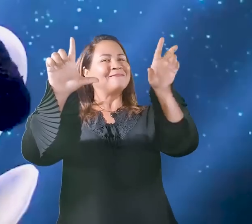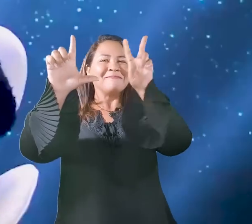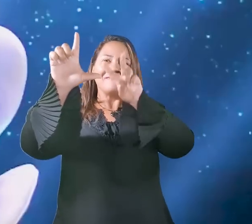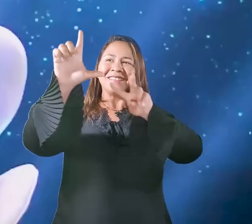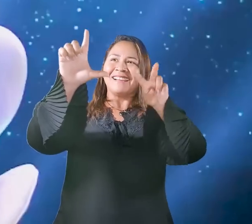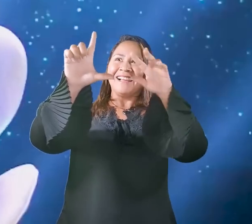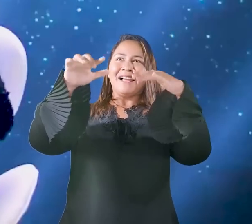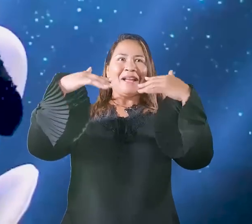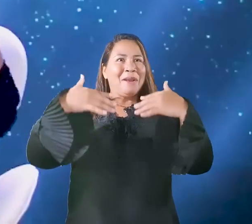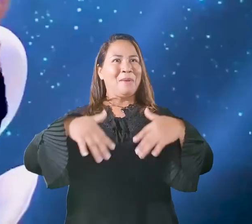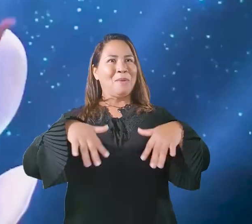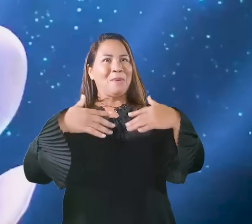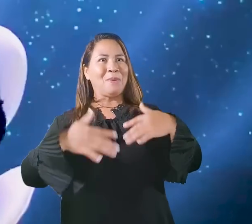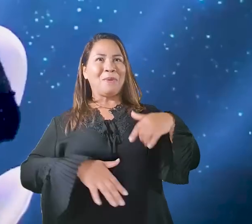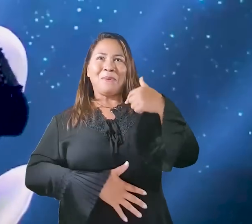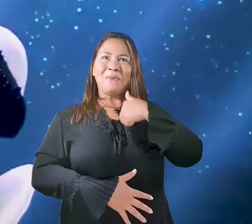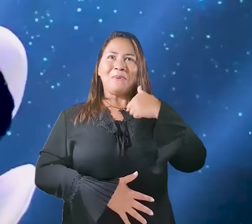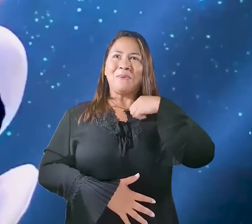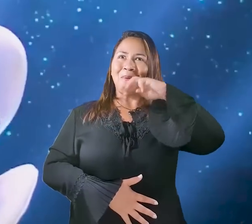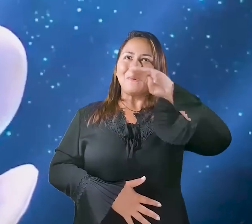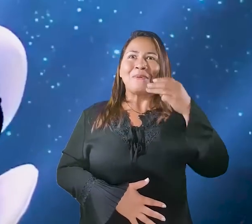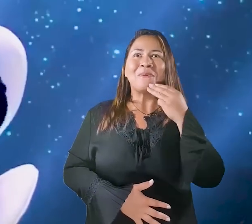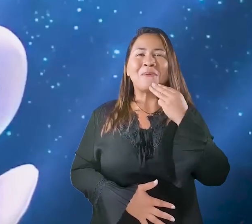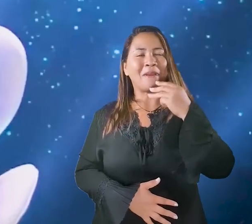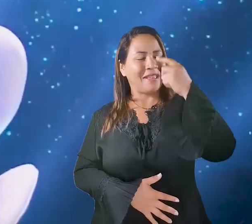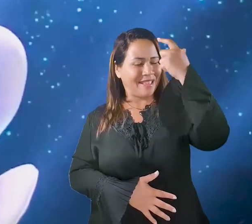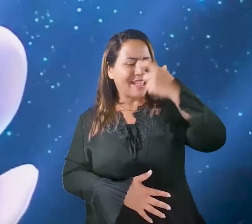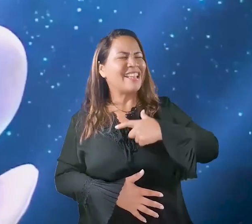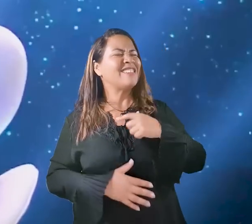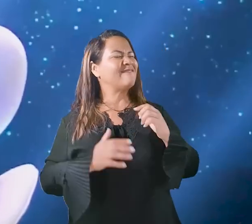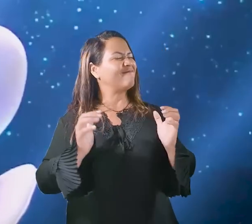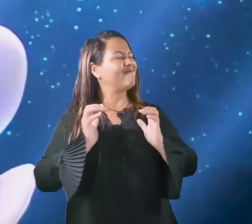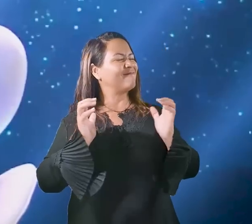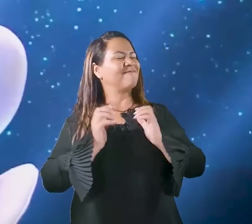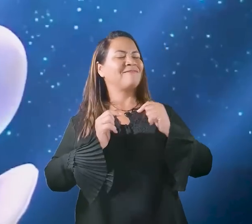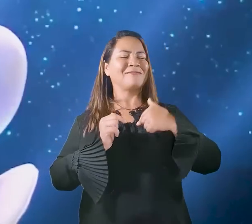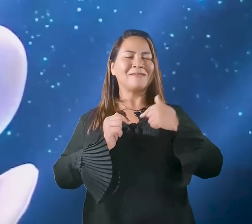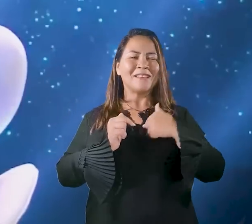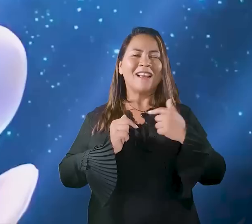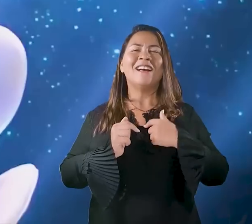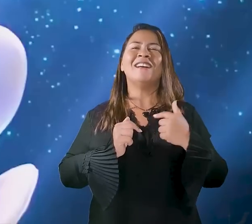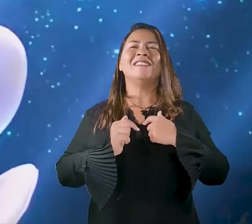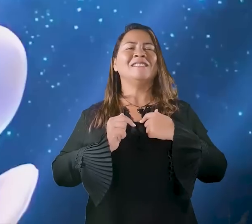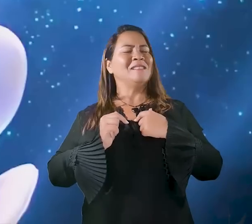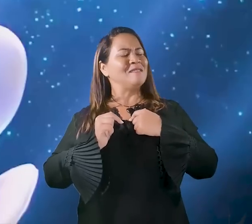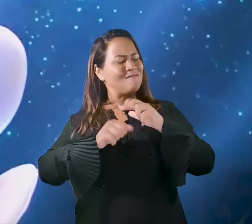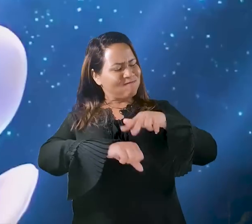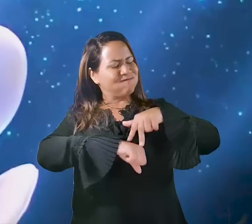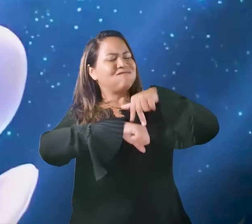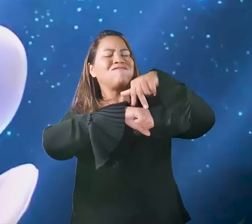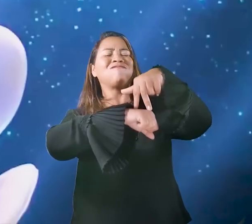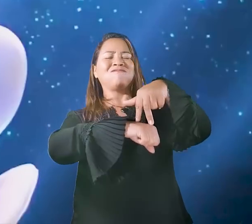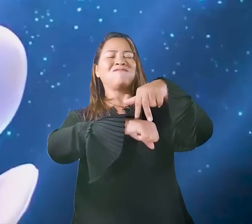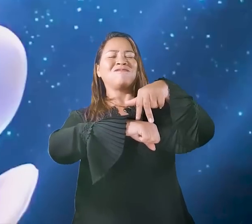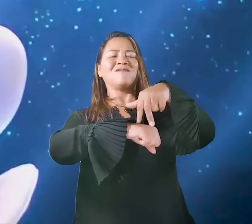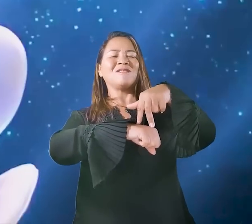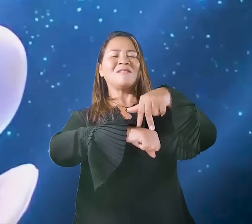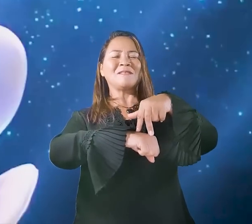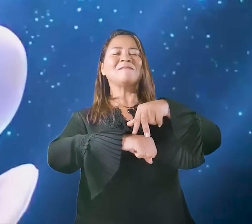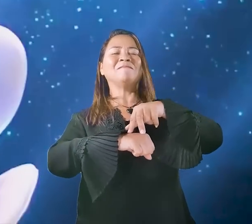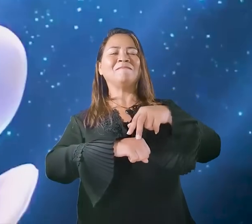O eu milionário, o eu próspero, o eu abundante. Visualiza. E você repete, eu sou a